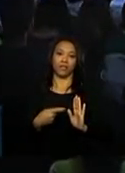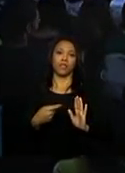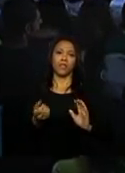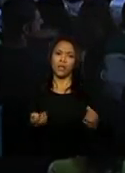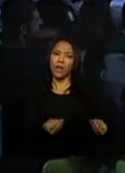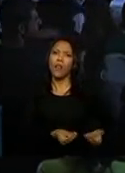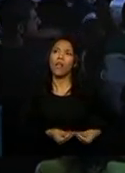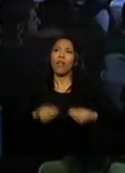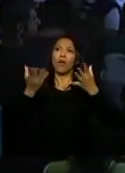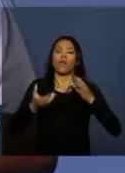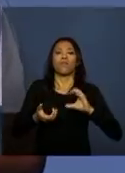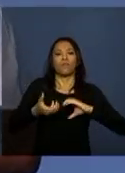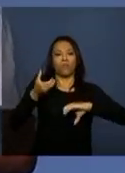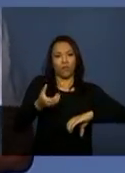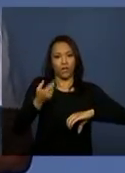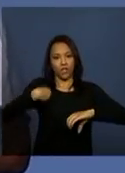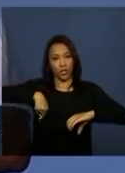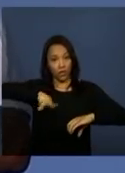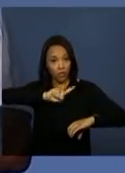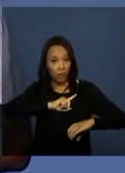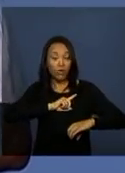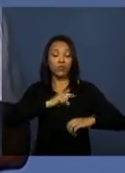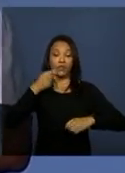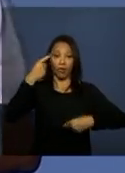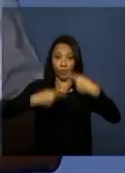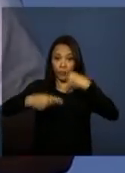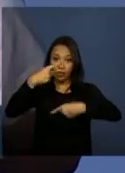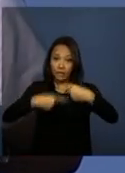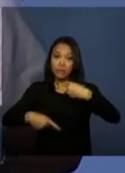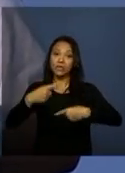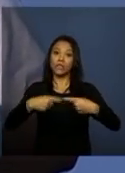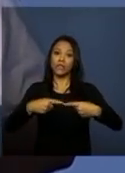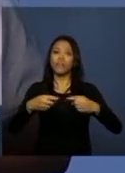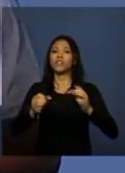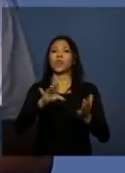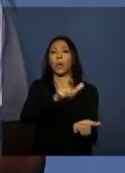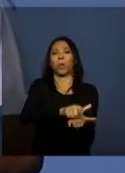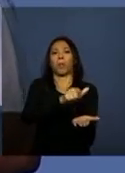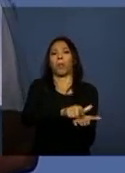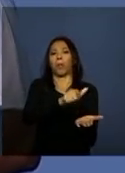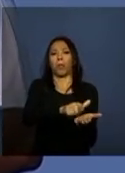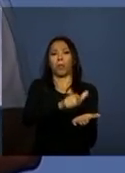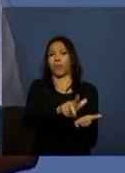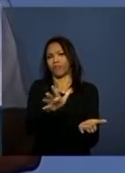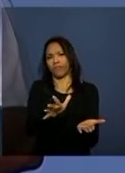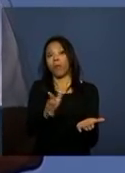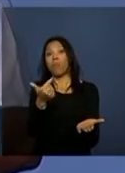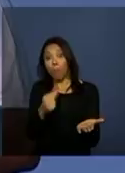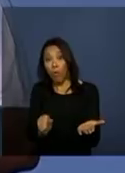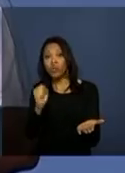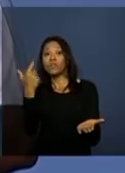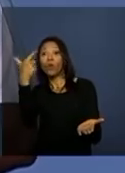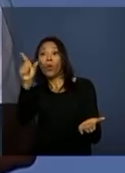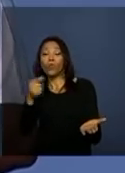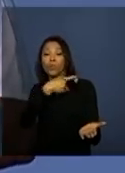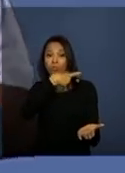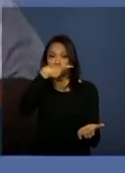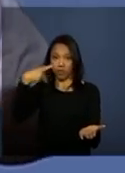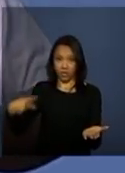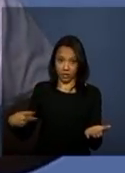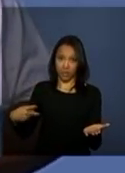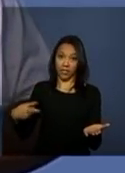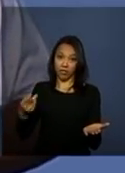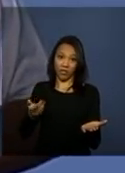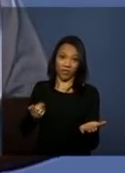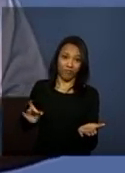Congresso para que a nossa política, de fato, né, saia do decreto. Porque pode vir outro presidente, né, e